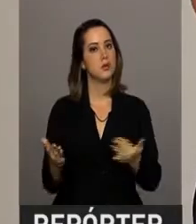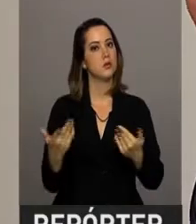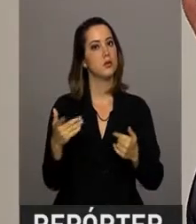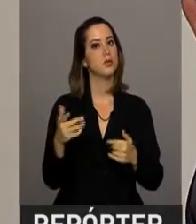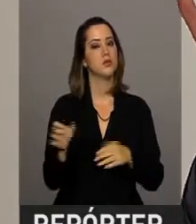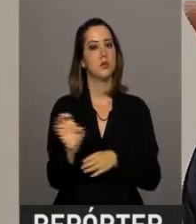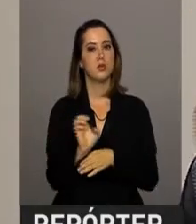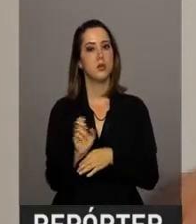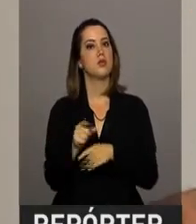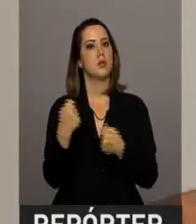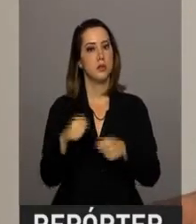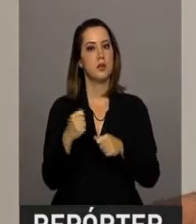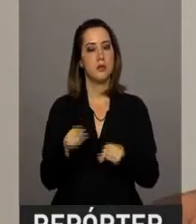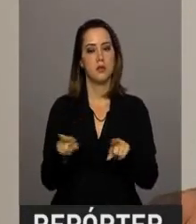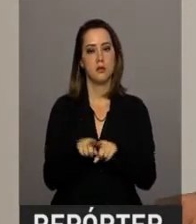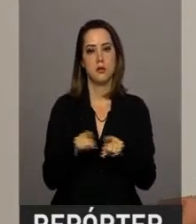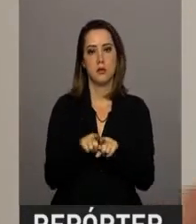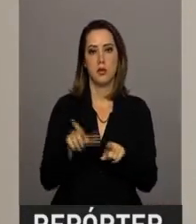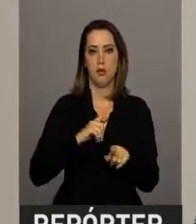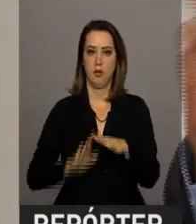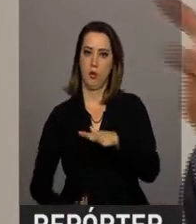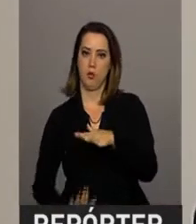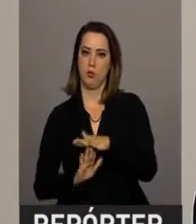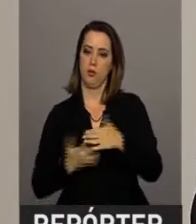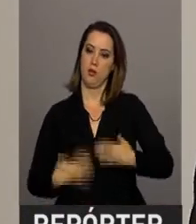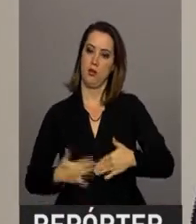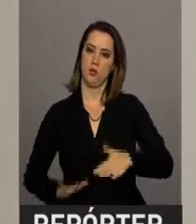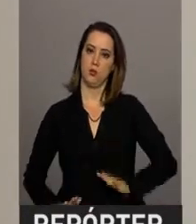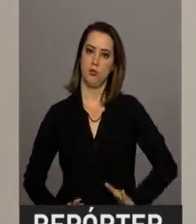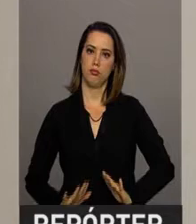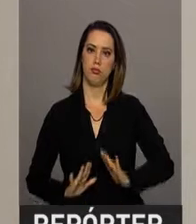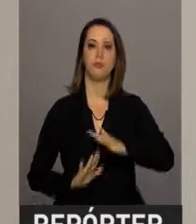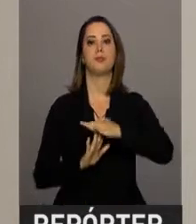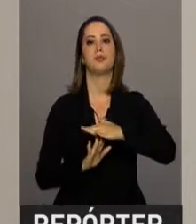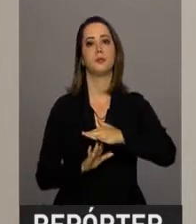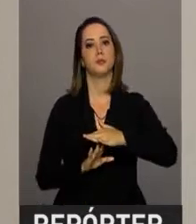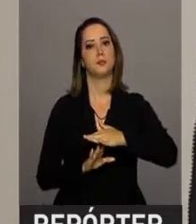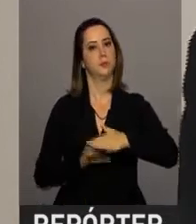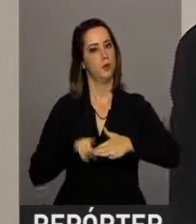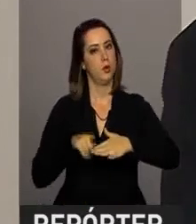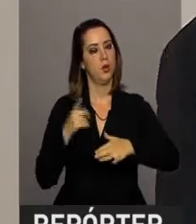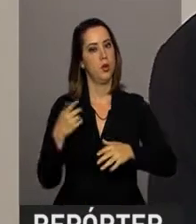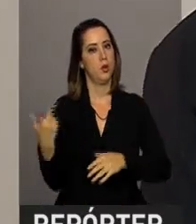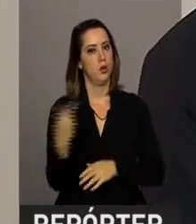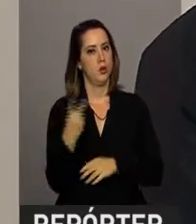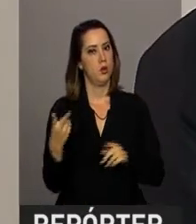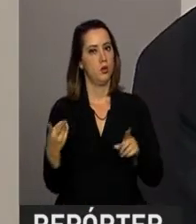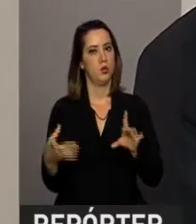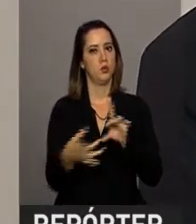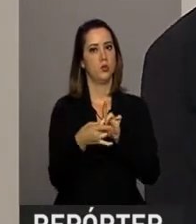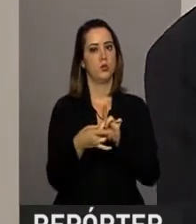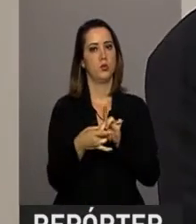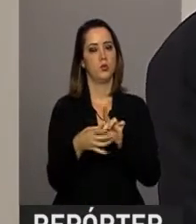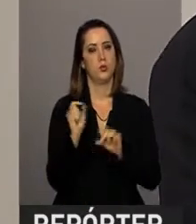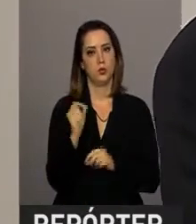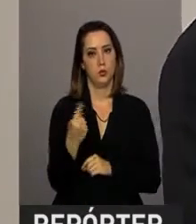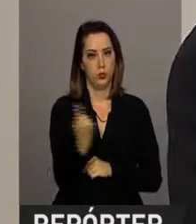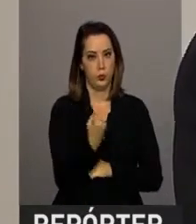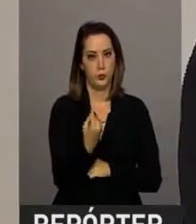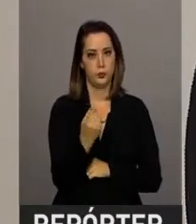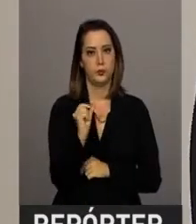haja também a um teto e muito recentemente juntando duas duas concepções dois fatores um